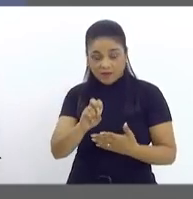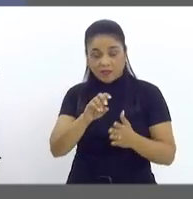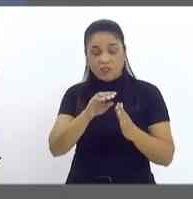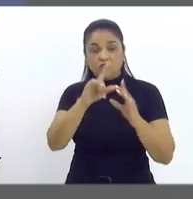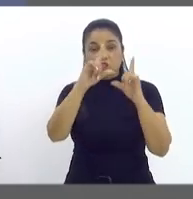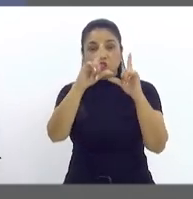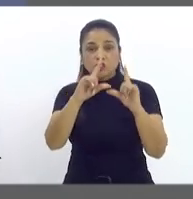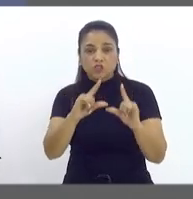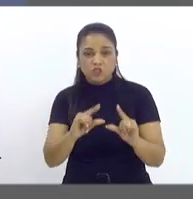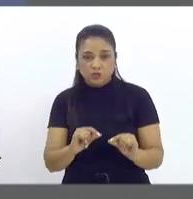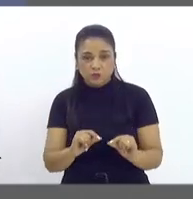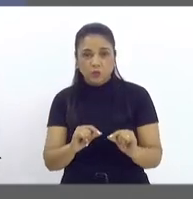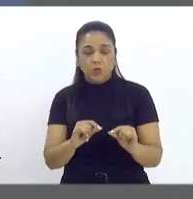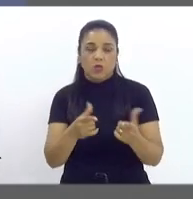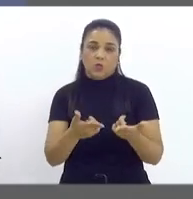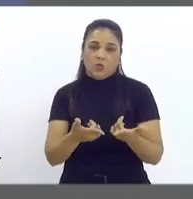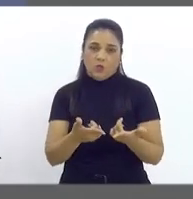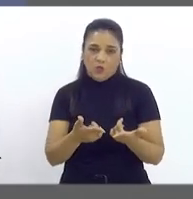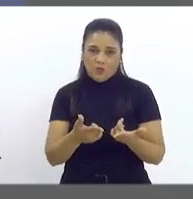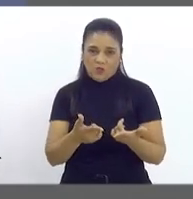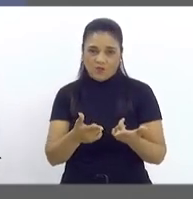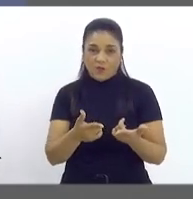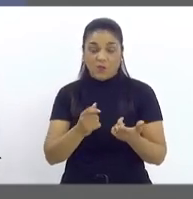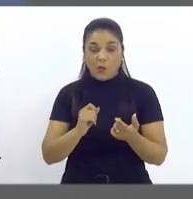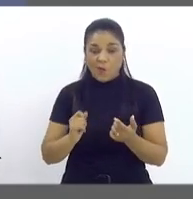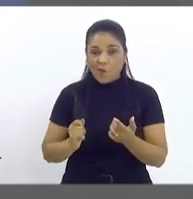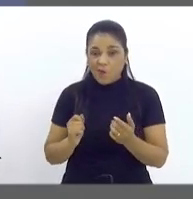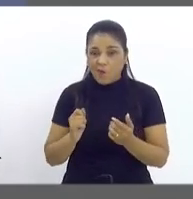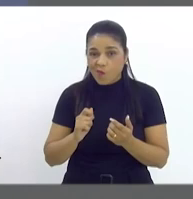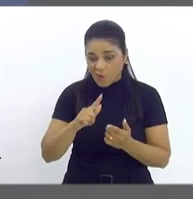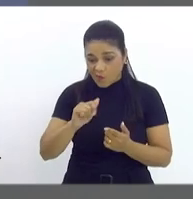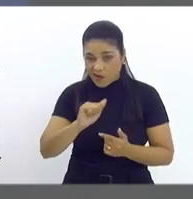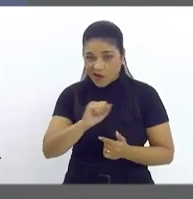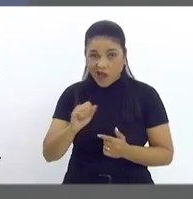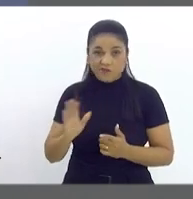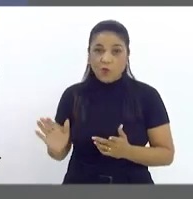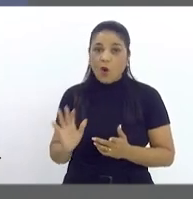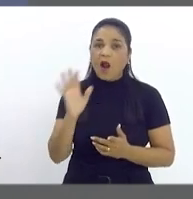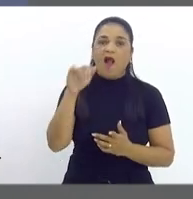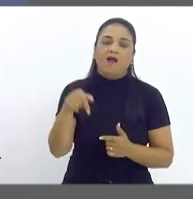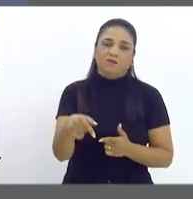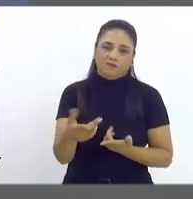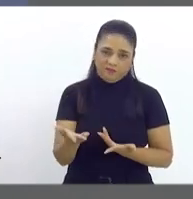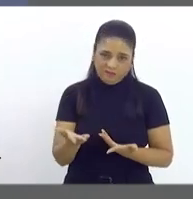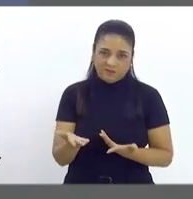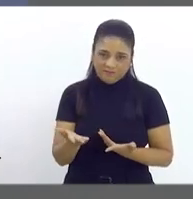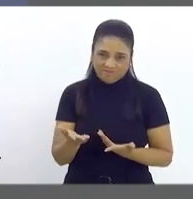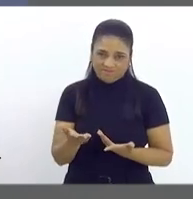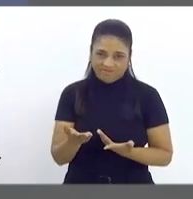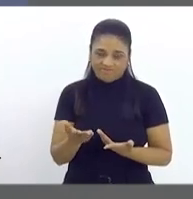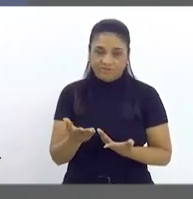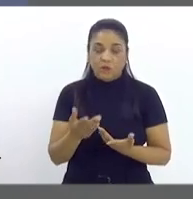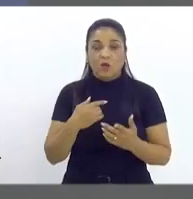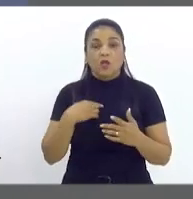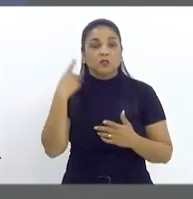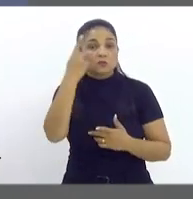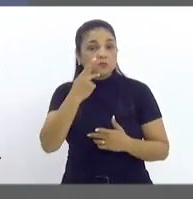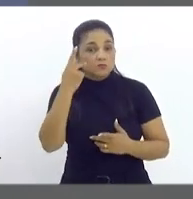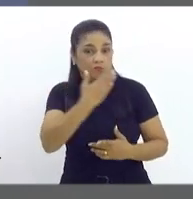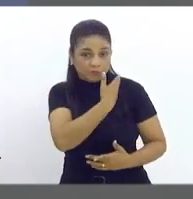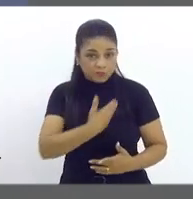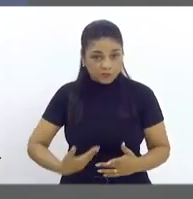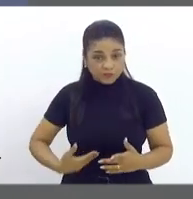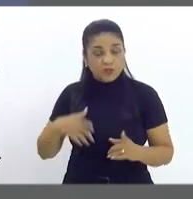desse mercado, porque o gás passou a ser mais caro, teve um crescente incremento desse gás. Então, as políticas públicas